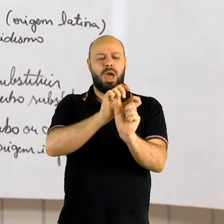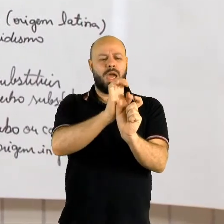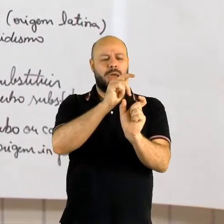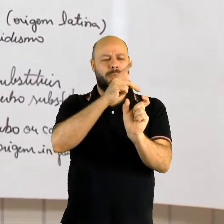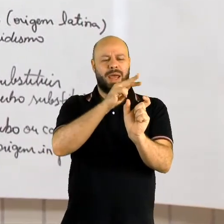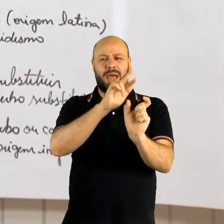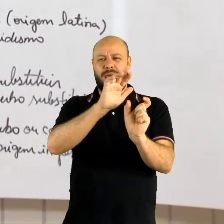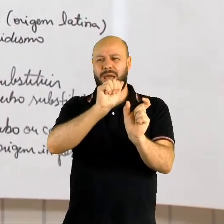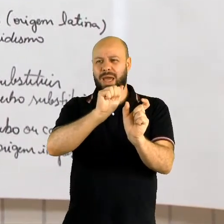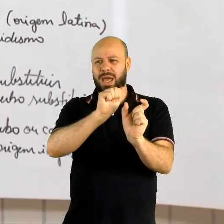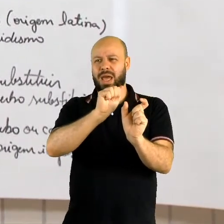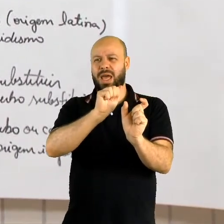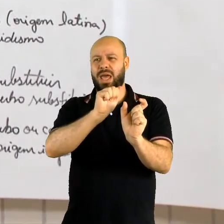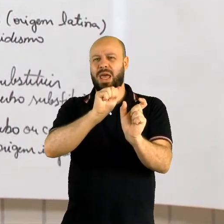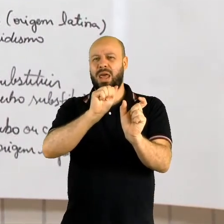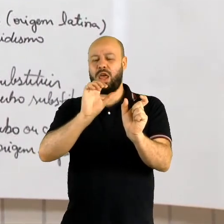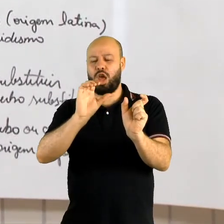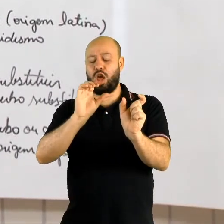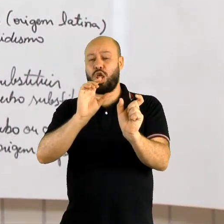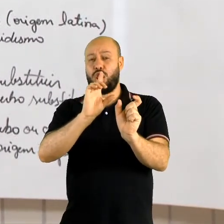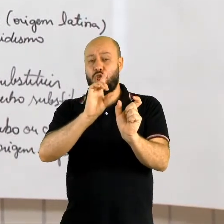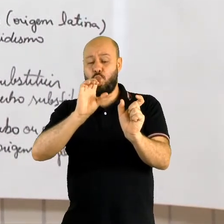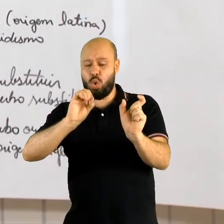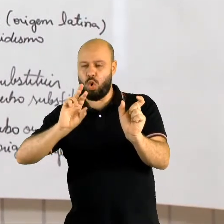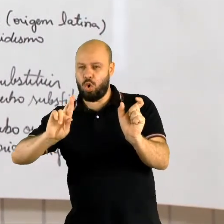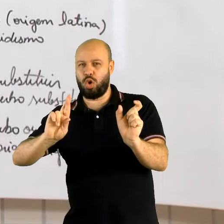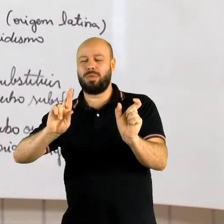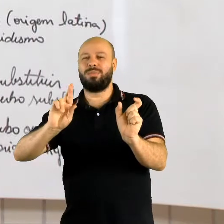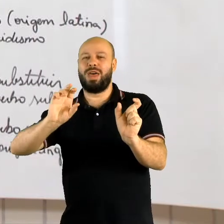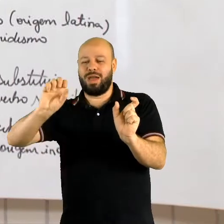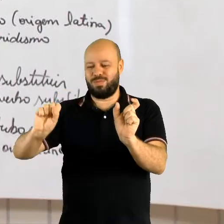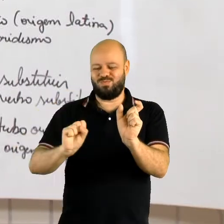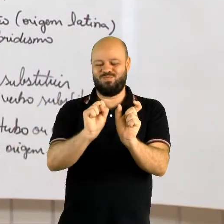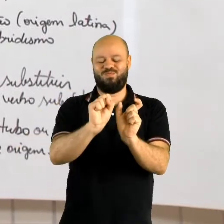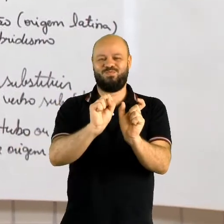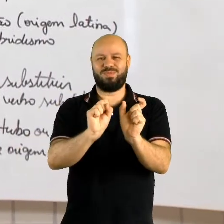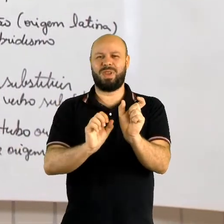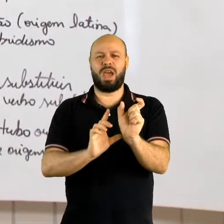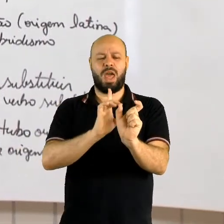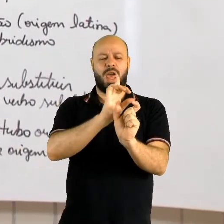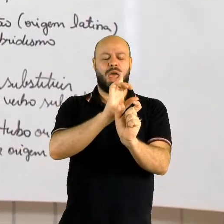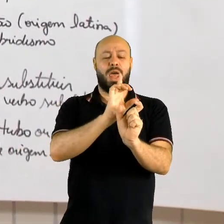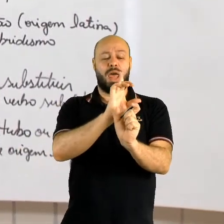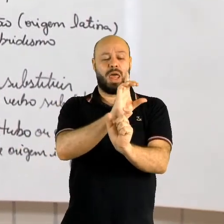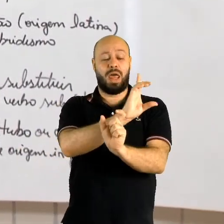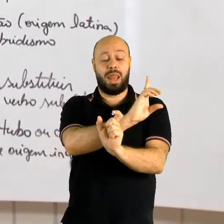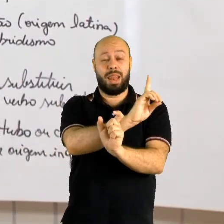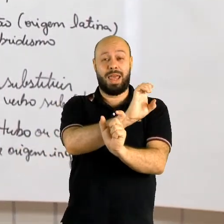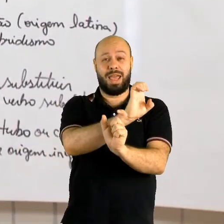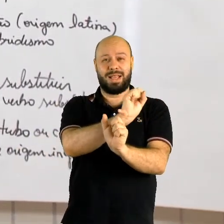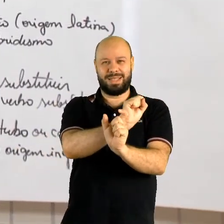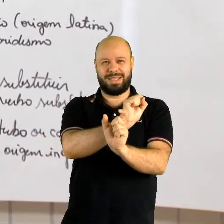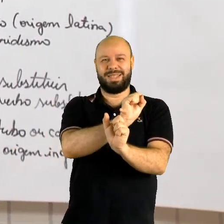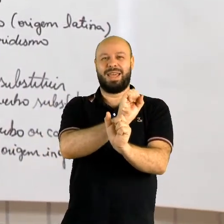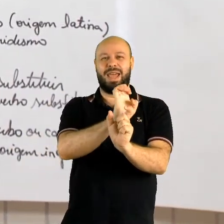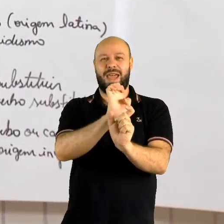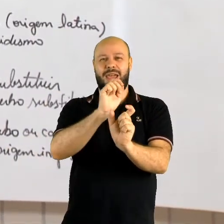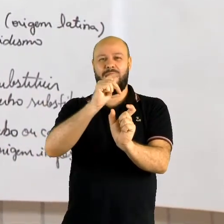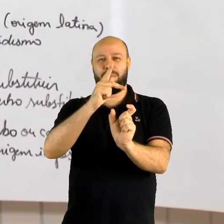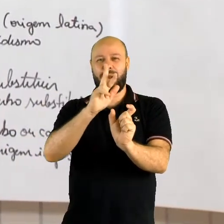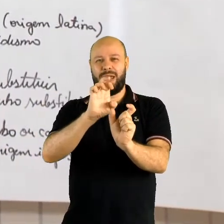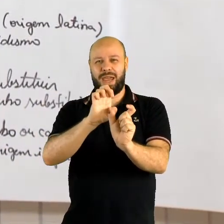Empregador, eu também acrescentei o quê? Sufixo. E desempregado, eu